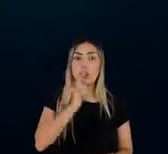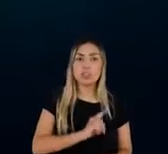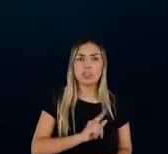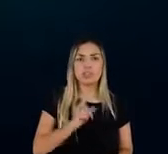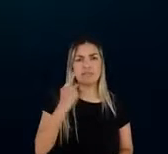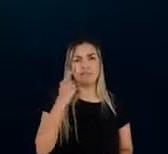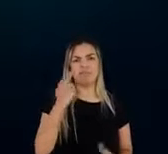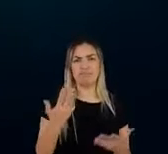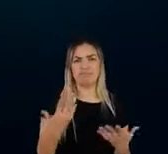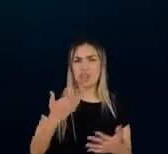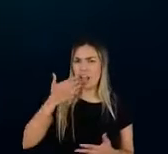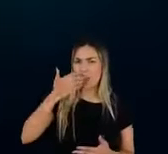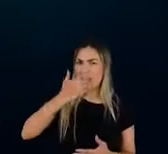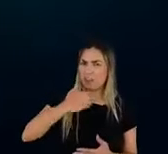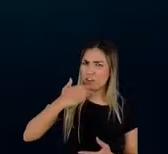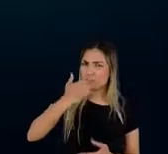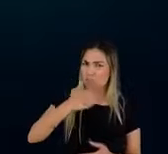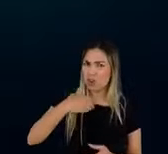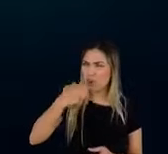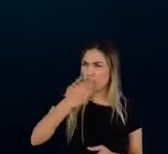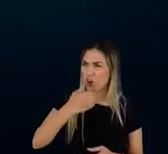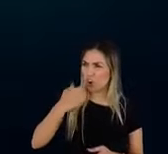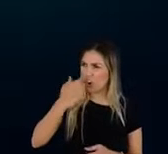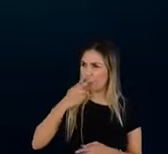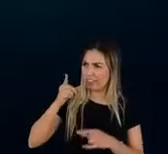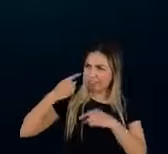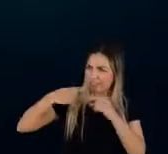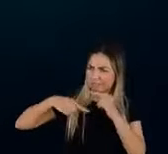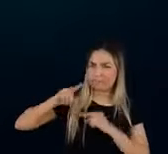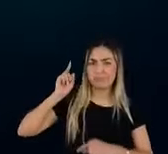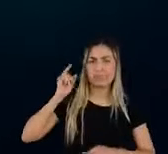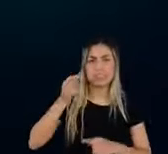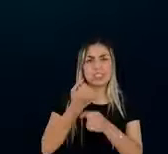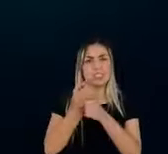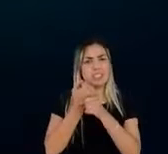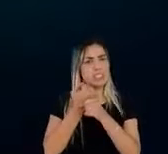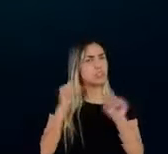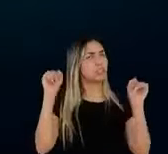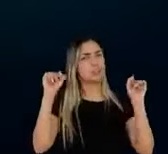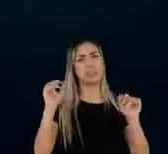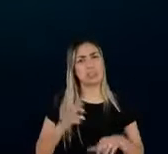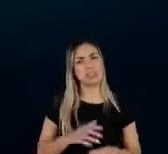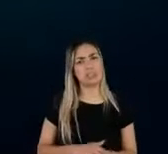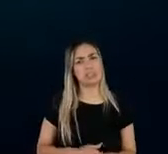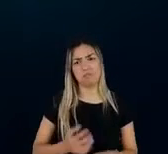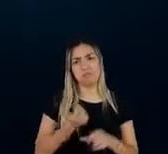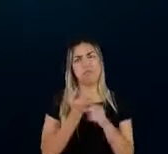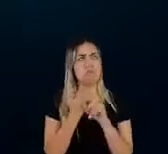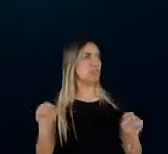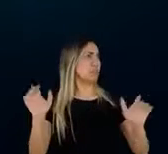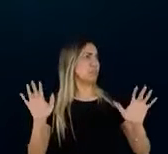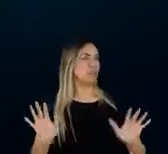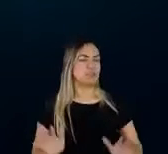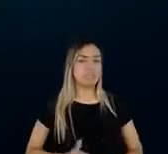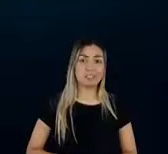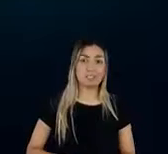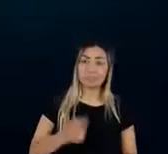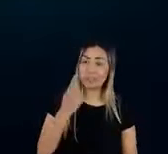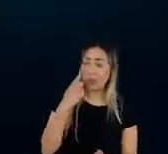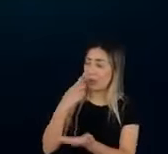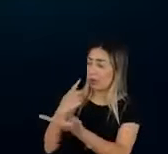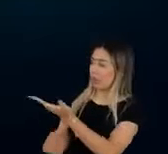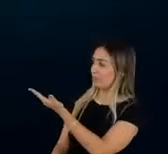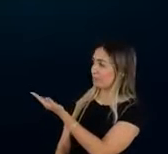chance de que o iPhone se torna um sucesso de mercado e ainda repetiu nenhuma chance dia tanta certeza o batizou